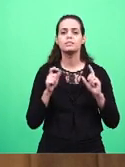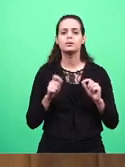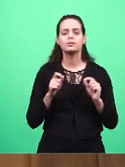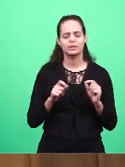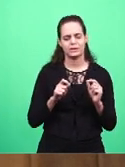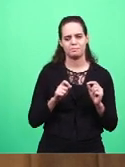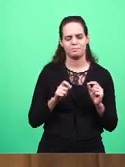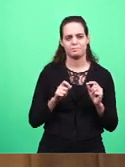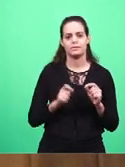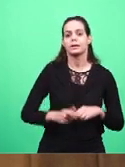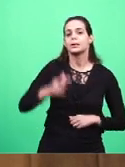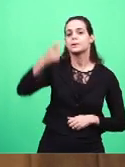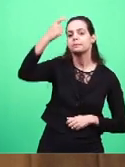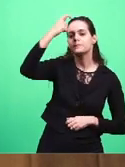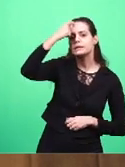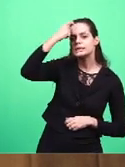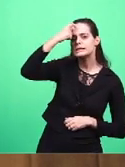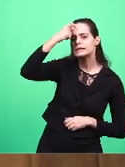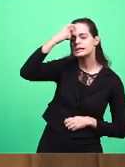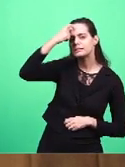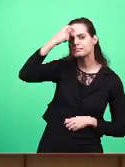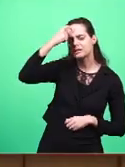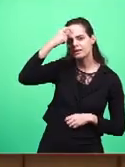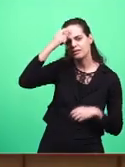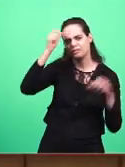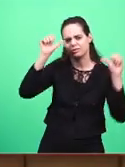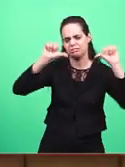espanquei alguns deles, é espancar a carne,